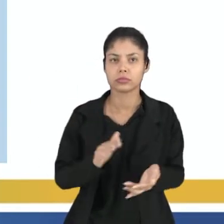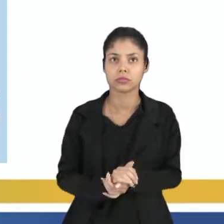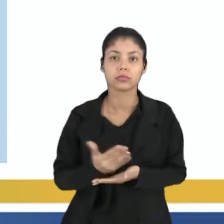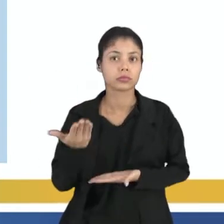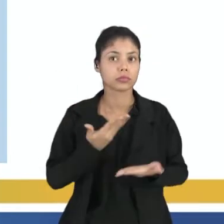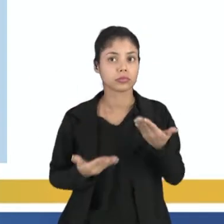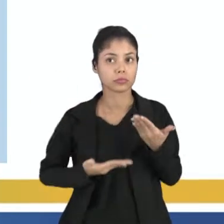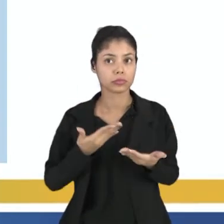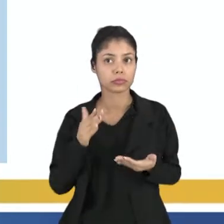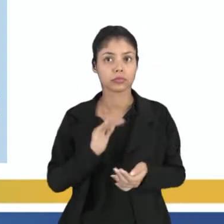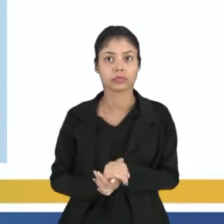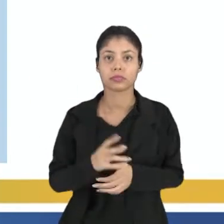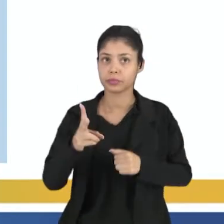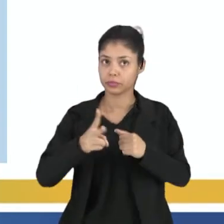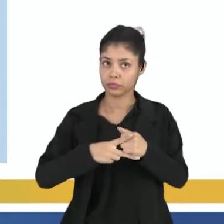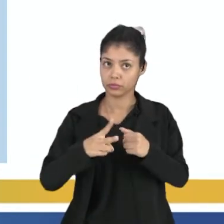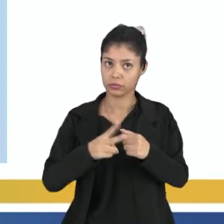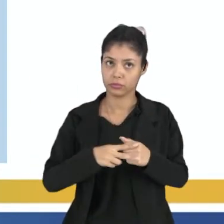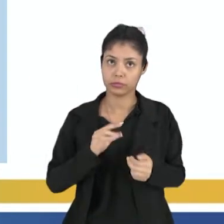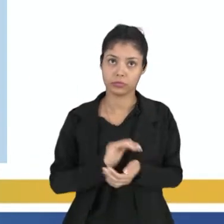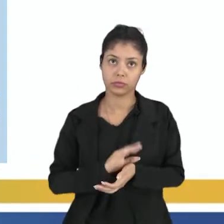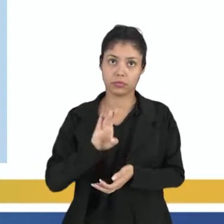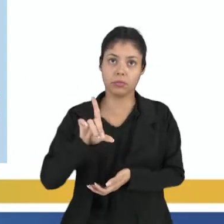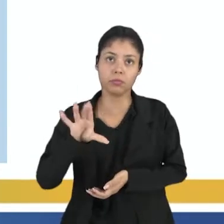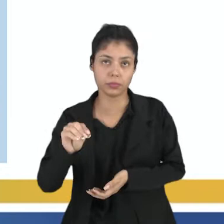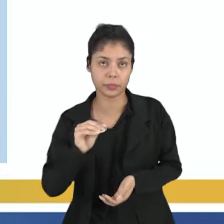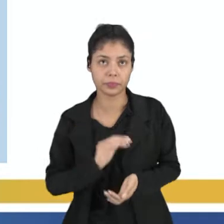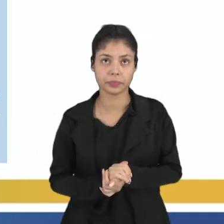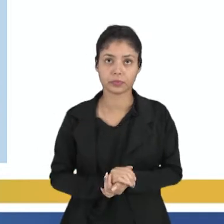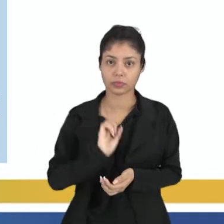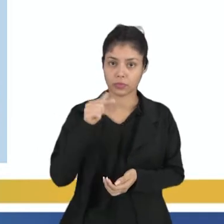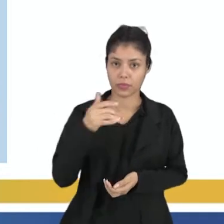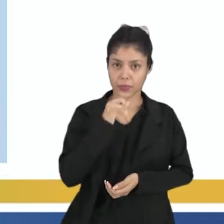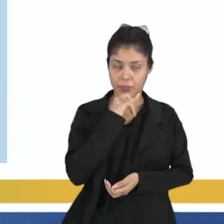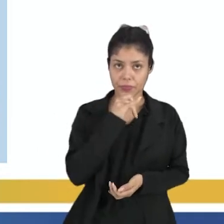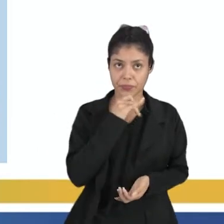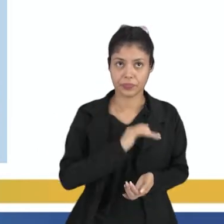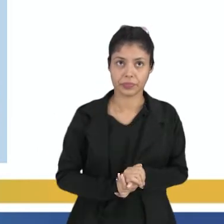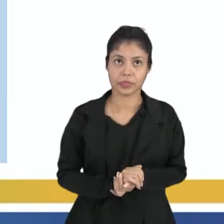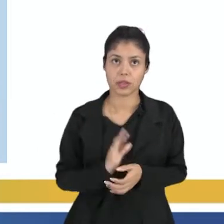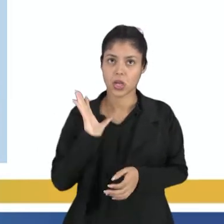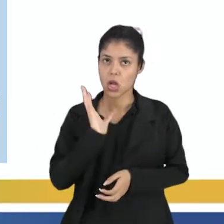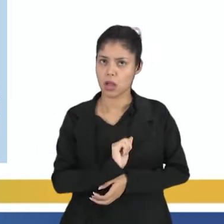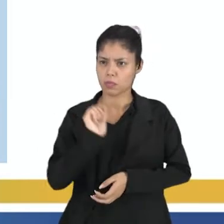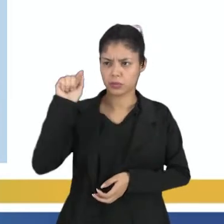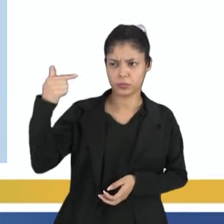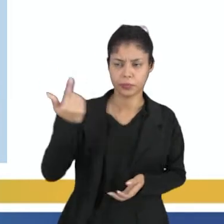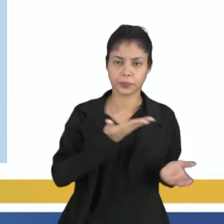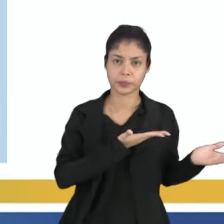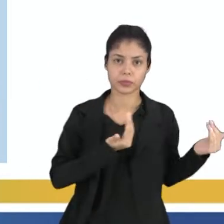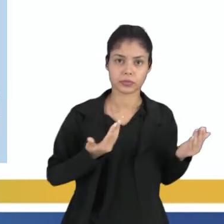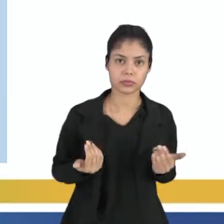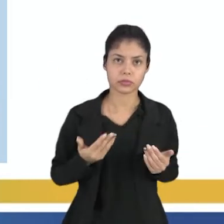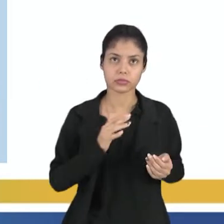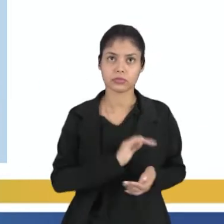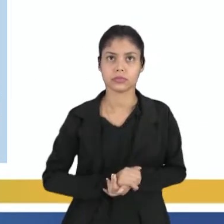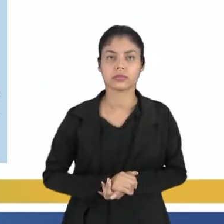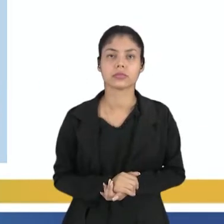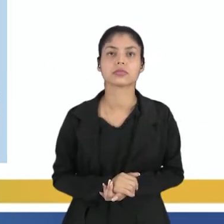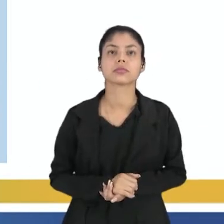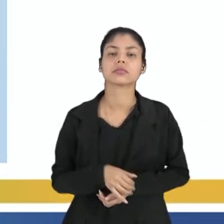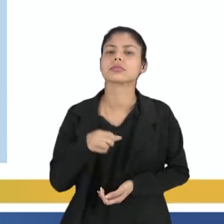essa relação entre o verbo e o bolo. O outro exemplo, amo aquele rapaz.